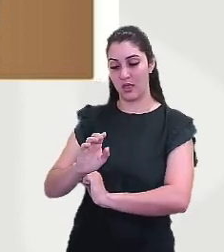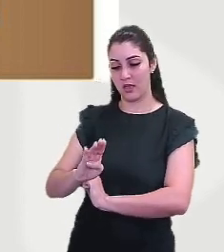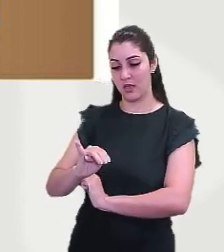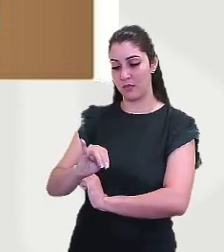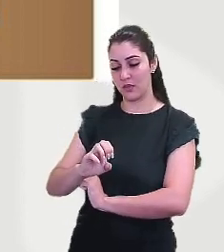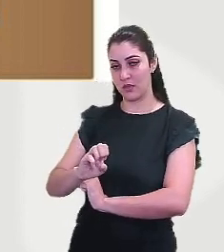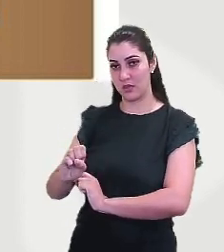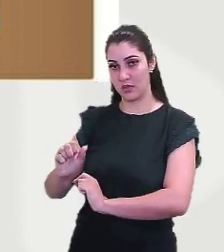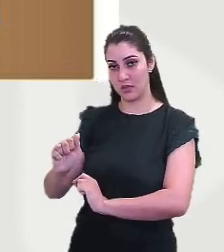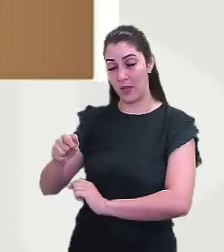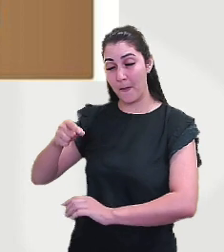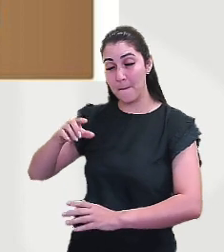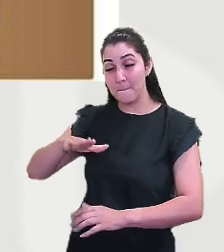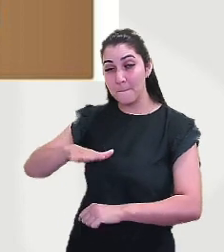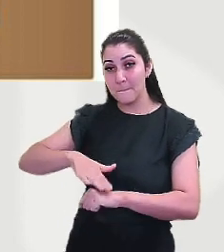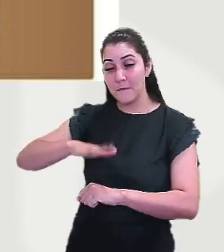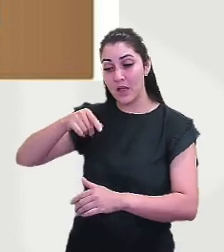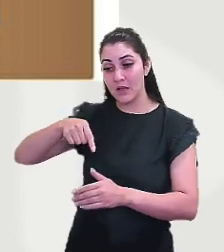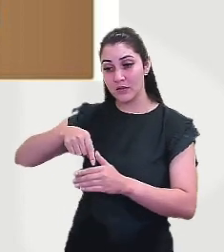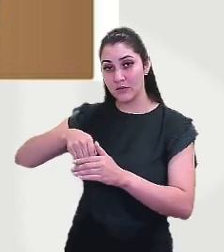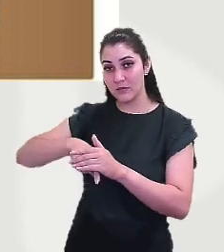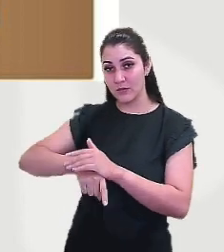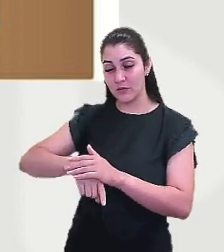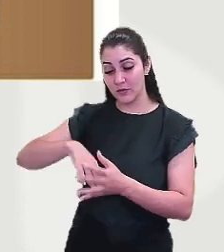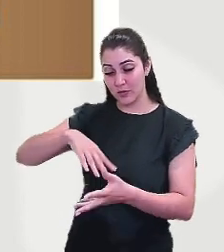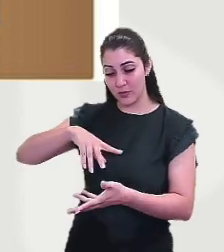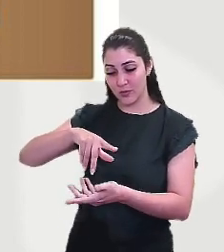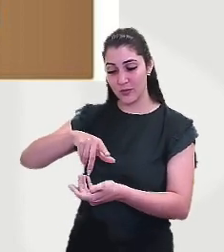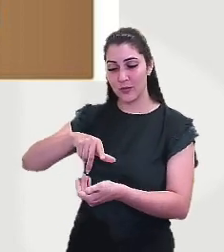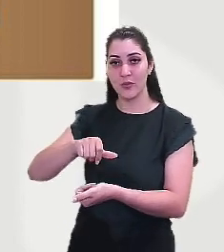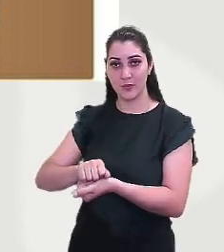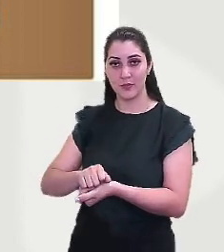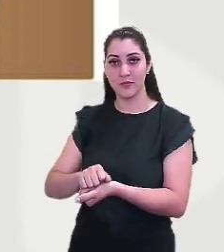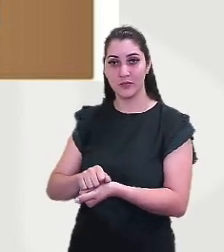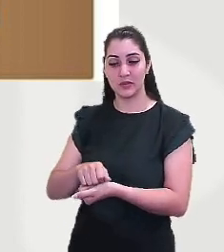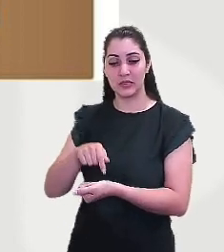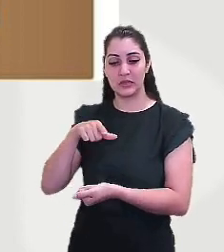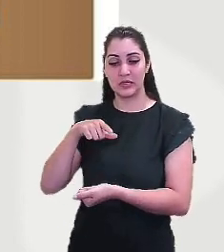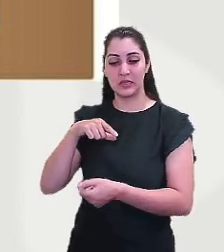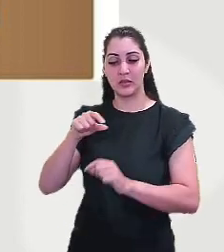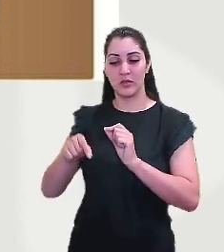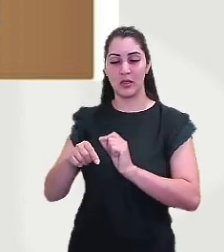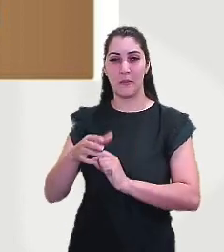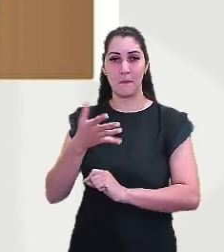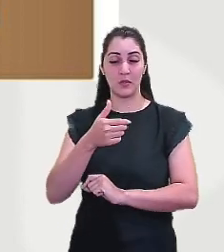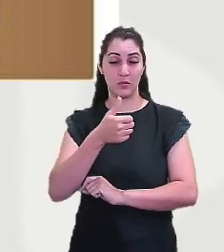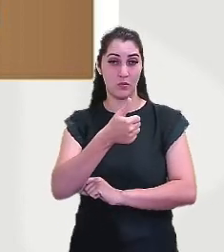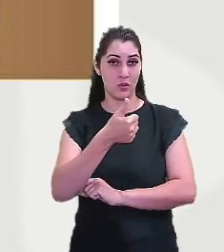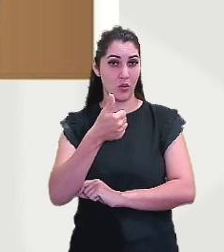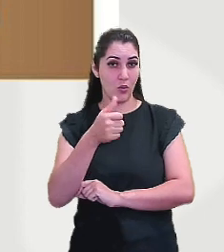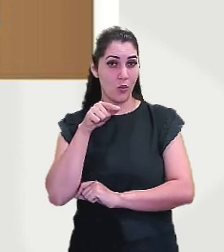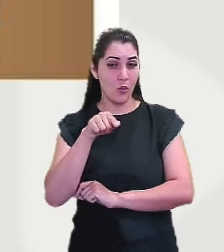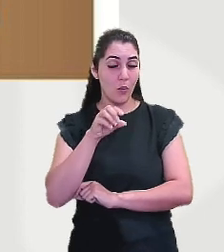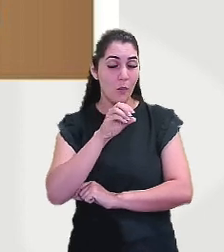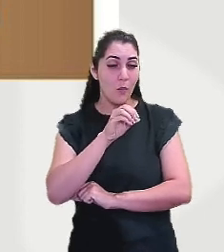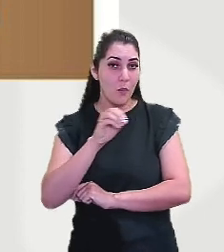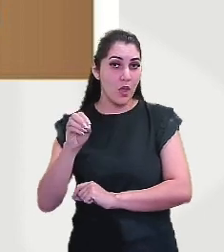maior delas são as fossas marianas, né, que ficam a quase cerca de 11 mil